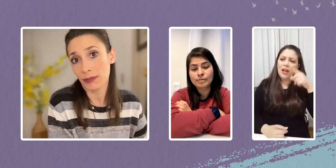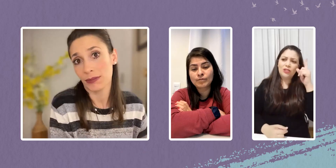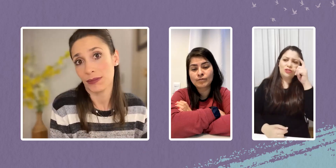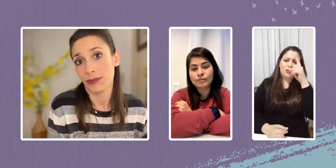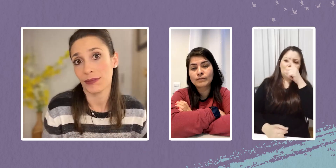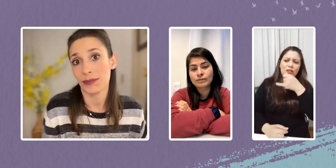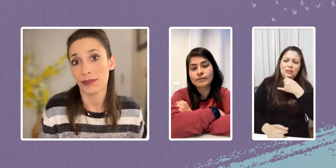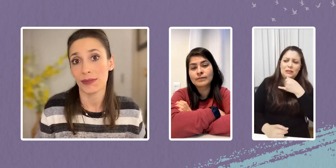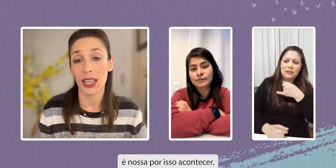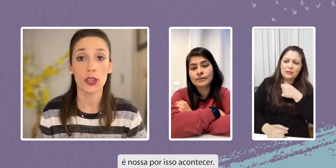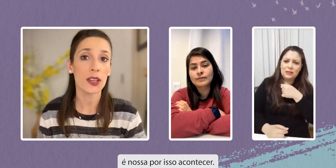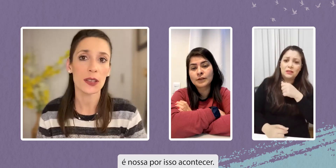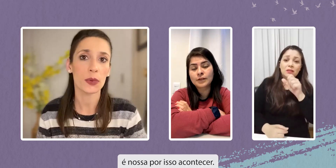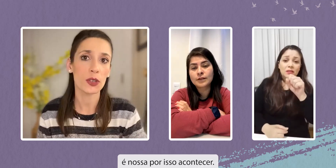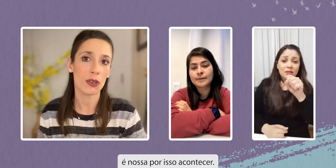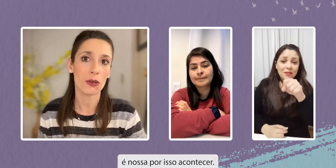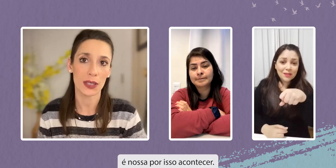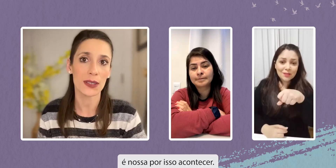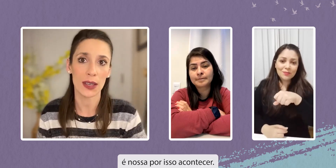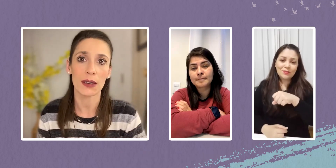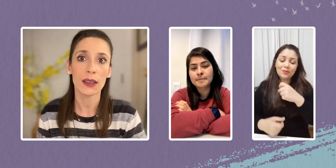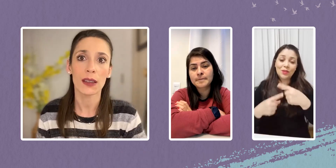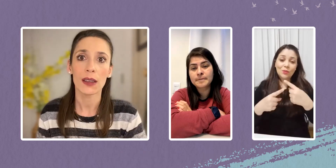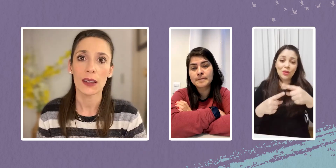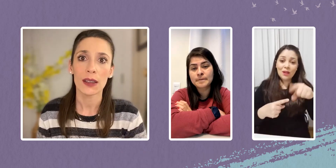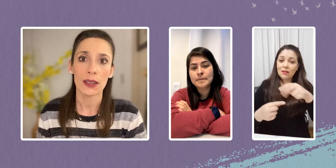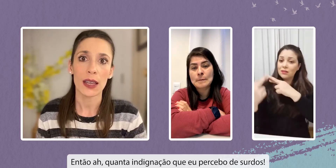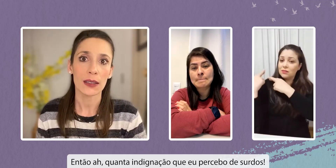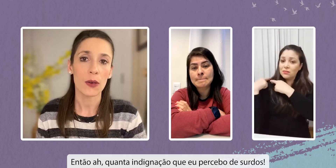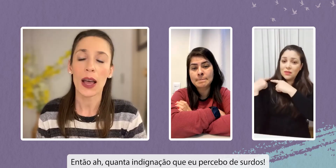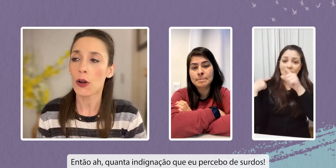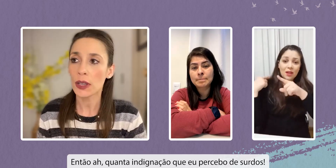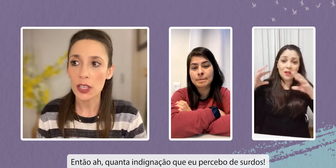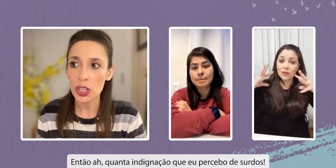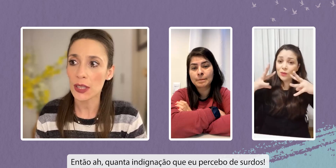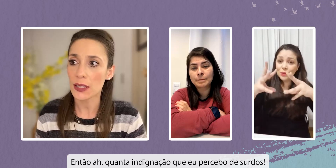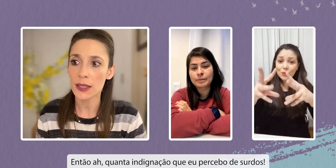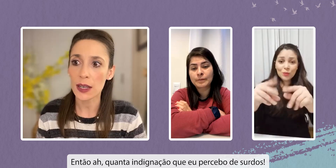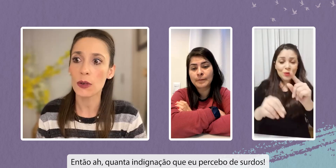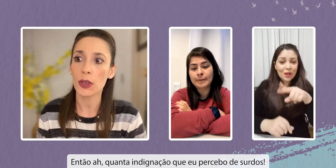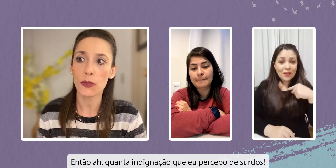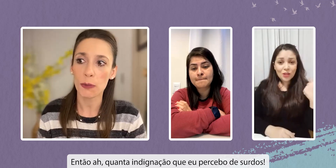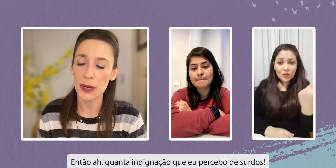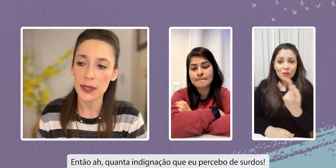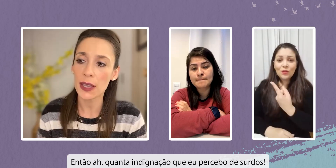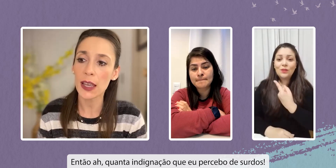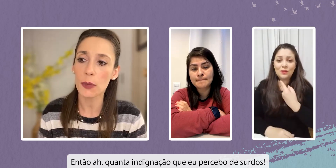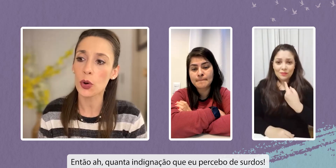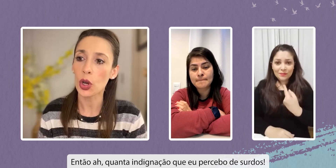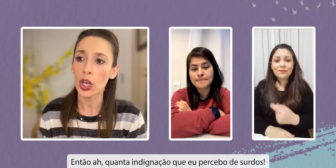nossa. É nossa por isso acontecer. Né? Então, quanta indignação que eu